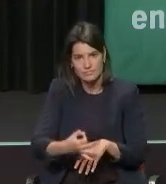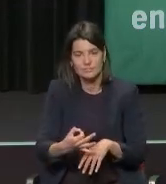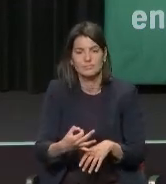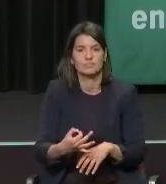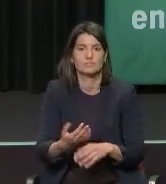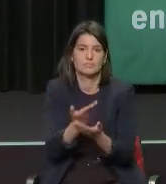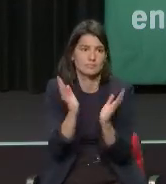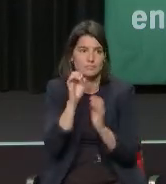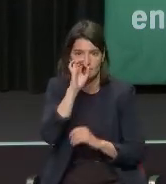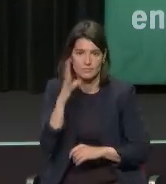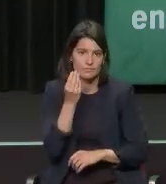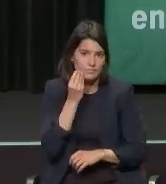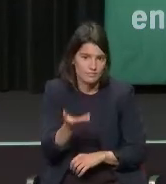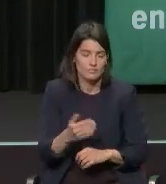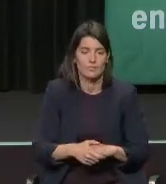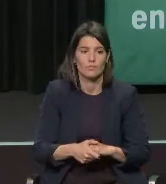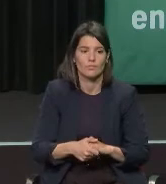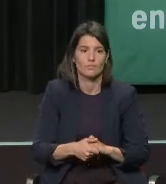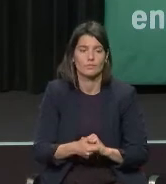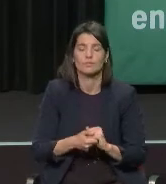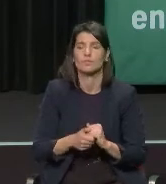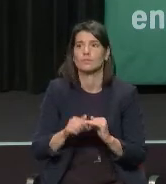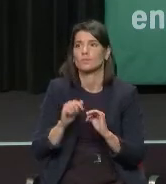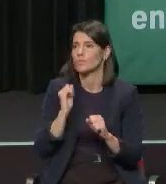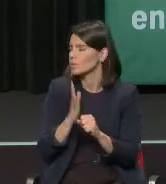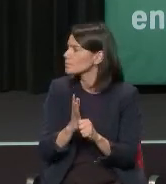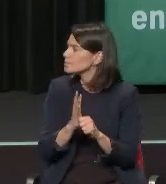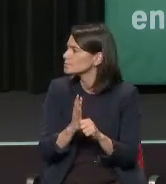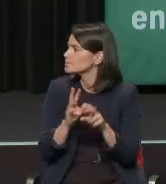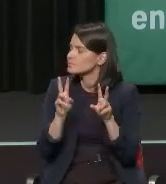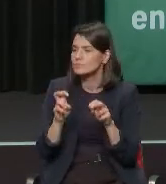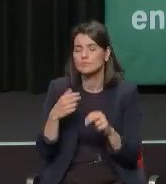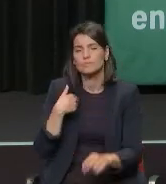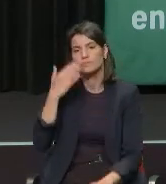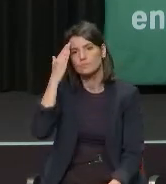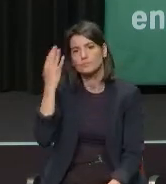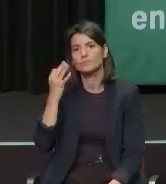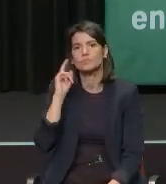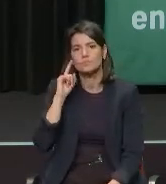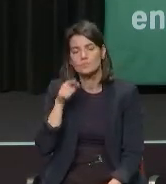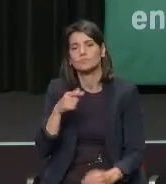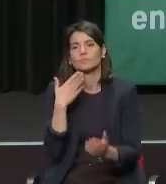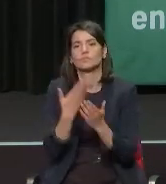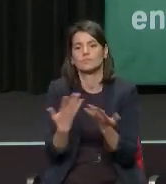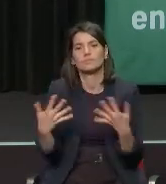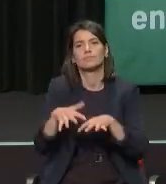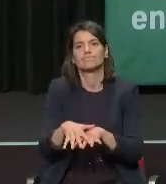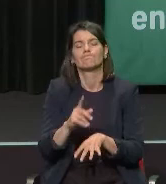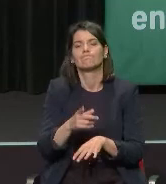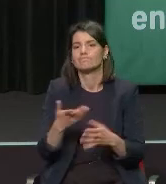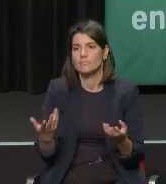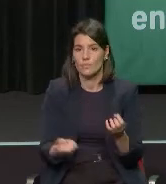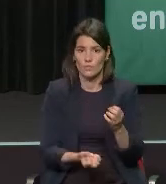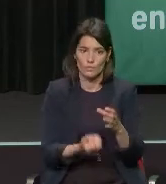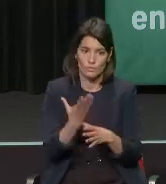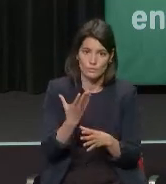feita na natureza. Outro aspecto no qual eu acho que é muito importante promover a integração é entre a